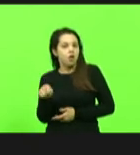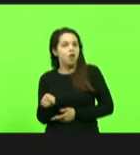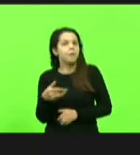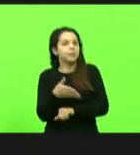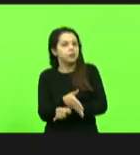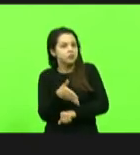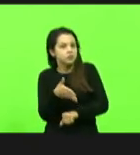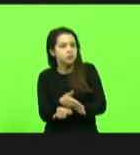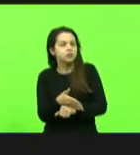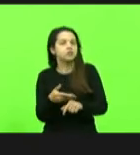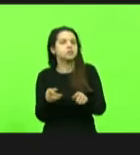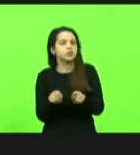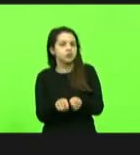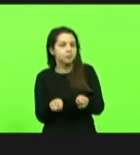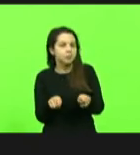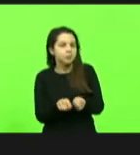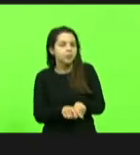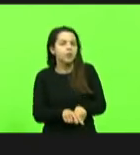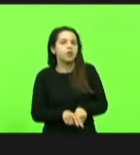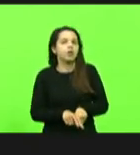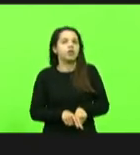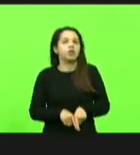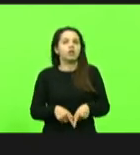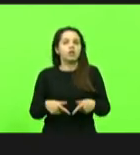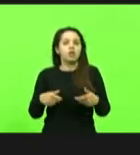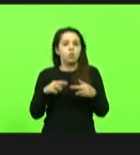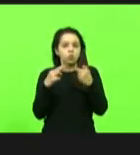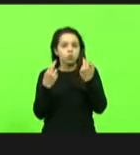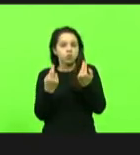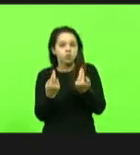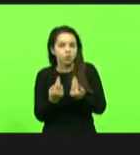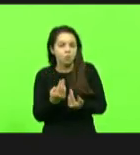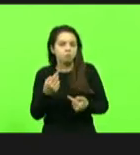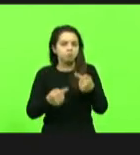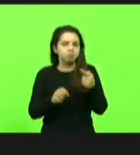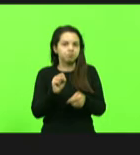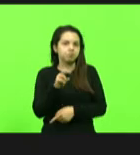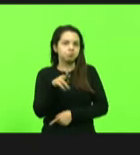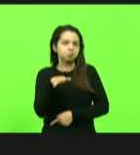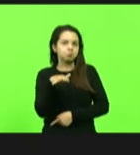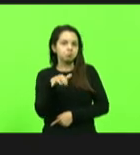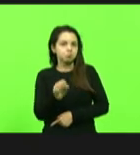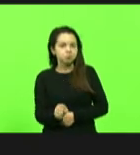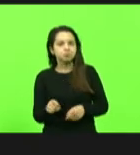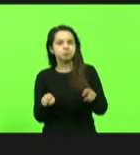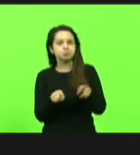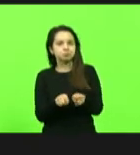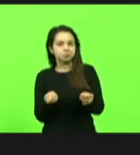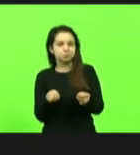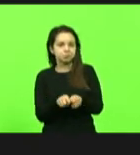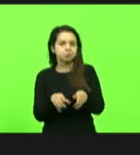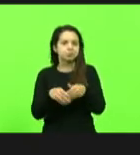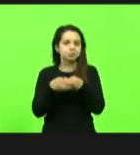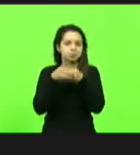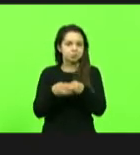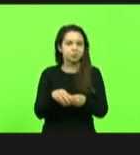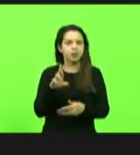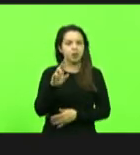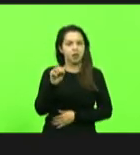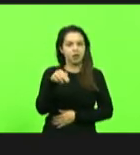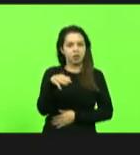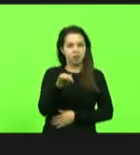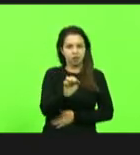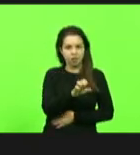do SUAS. Cumprimentar a Raquel em nome de todos os conselheiros da assistência social, tanto